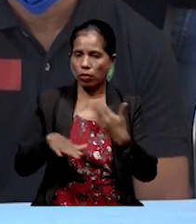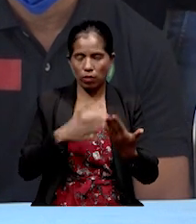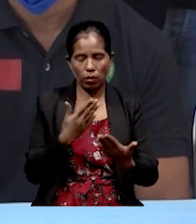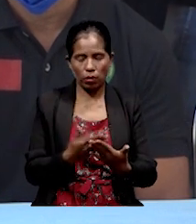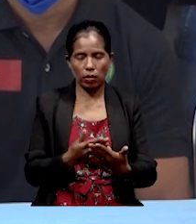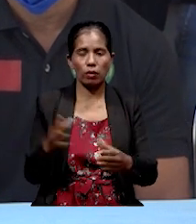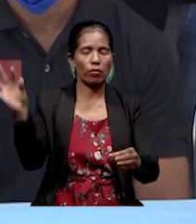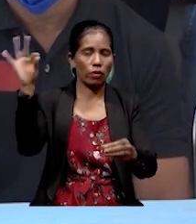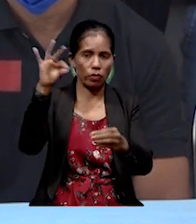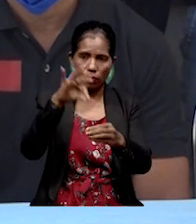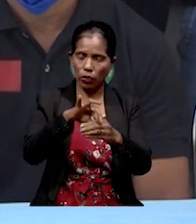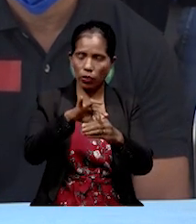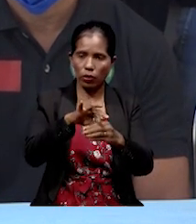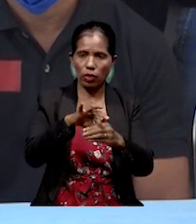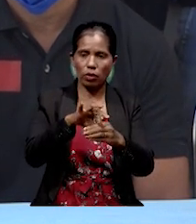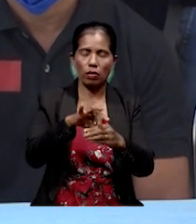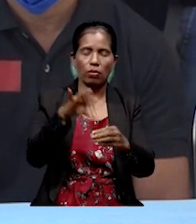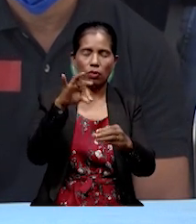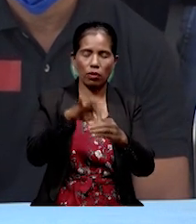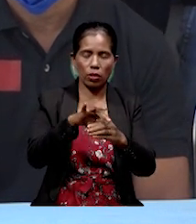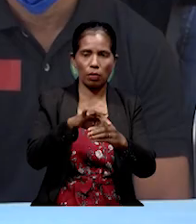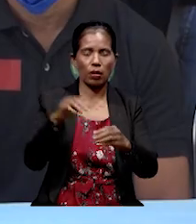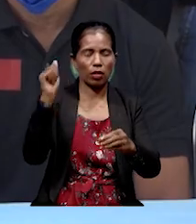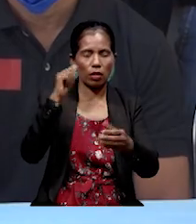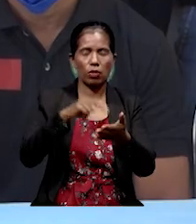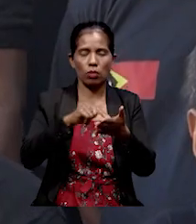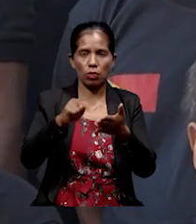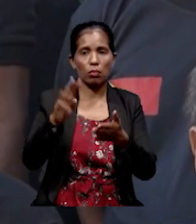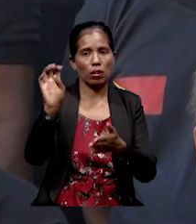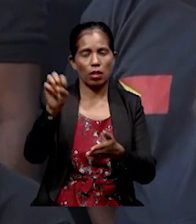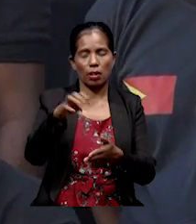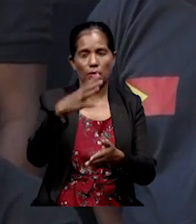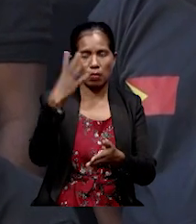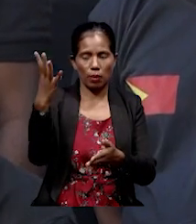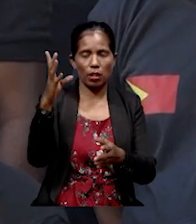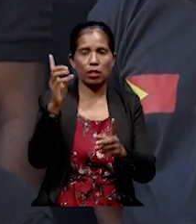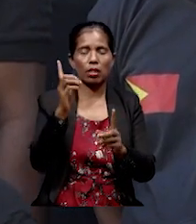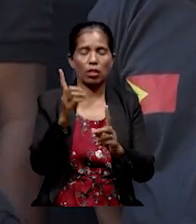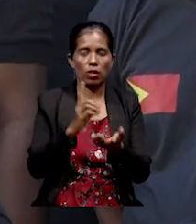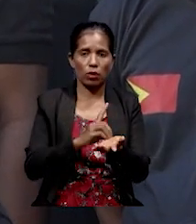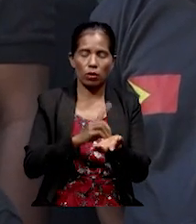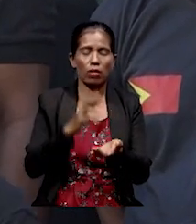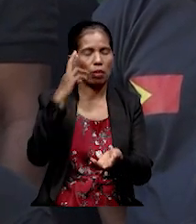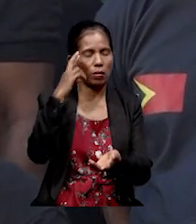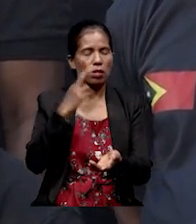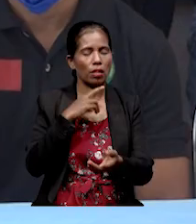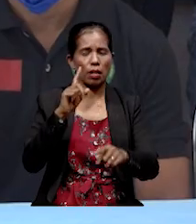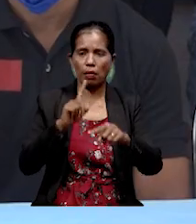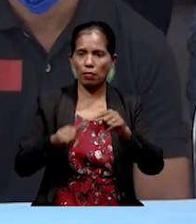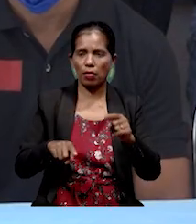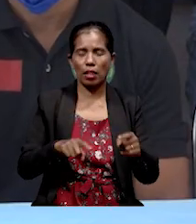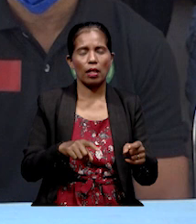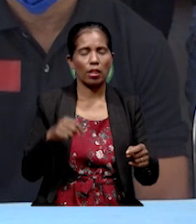tu vota para candidato ao número sorteio 14, Dr. José Manuel Ramos Horta. La bele mono para manobras políticas falsas